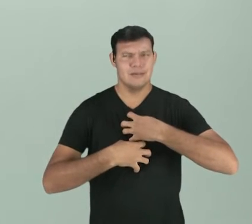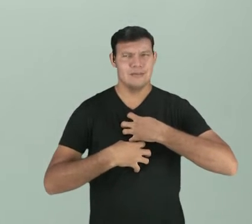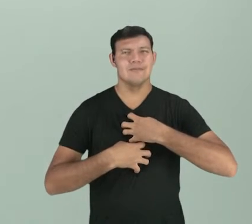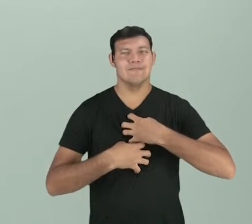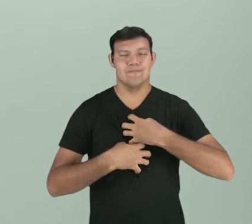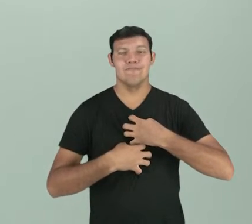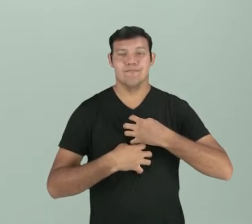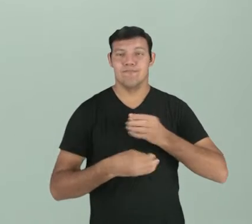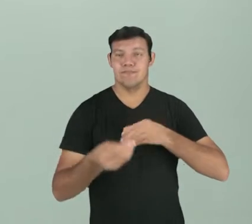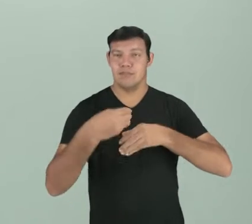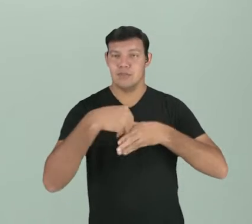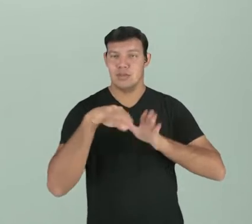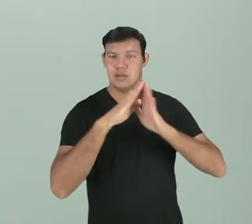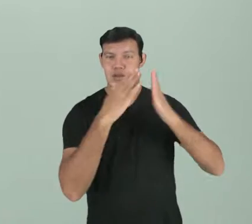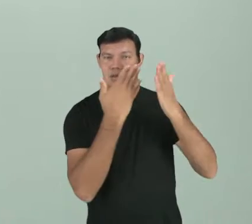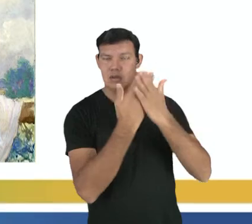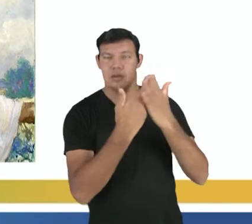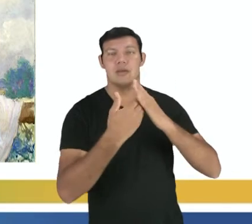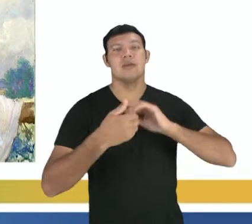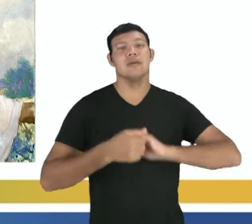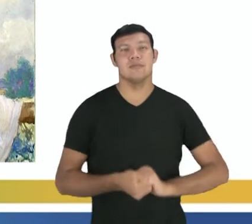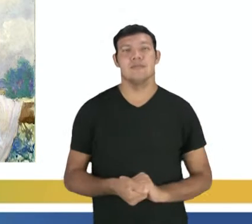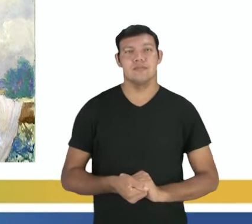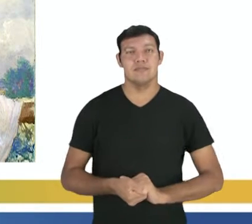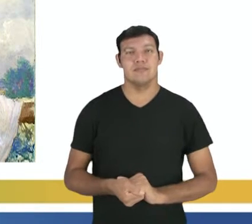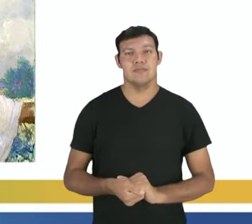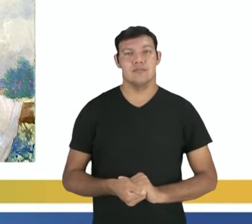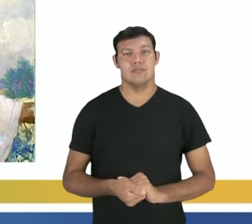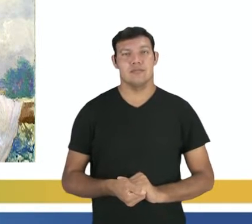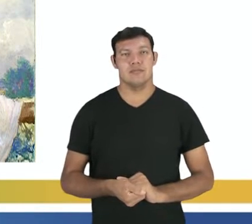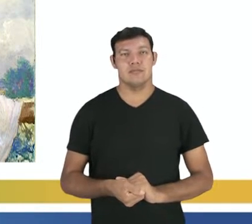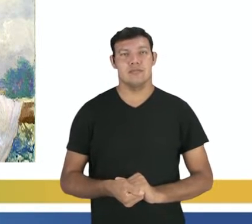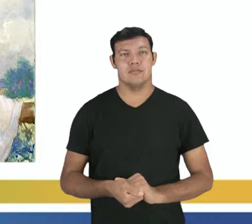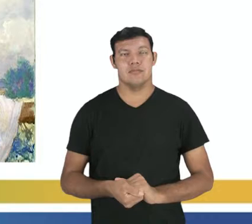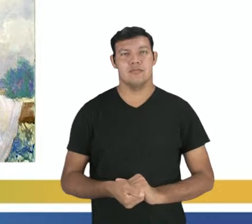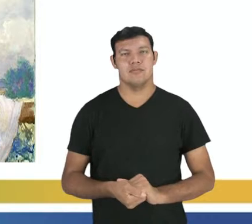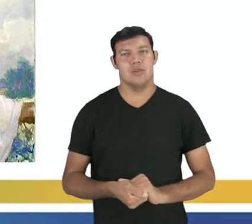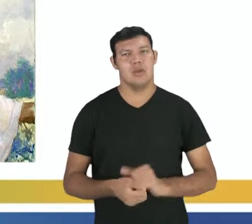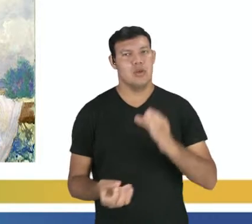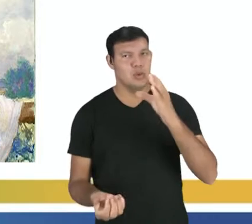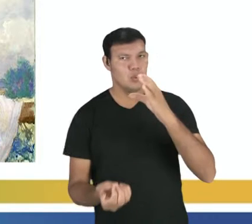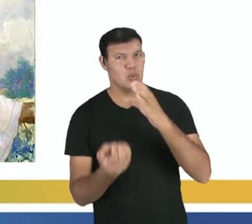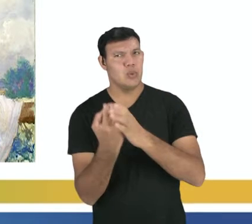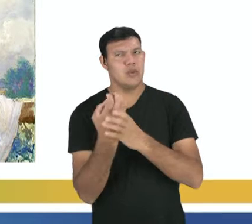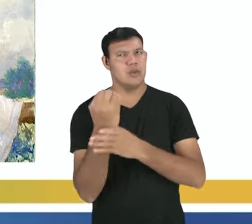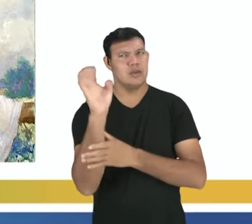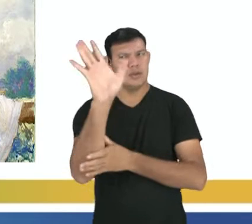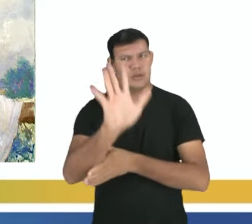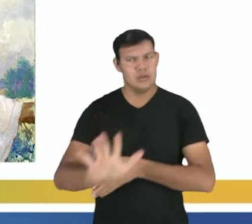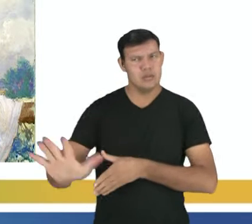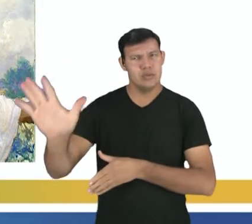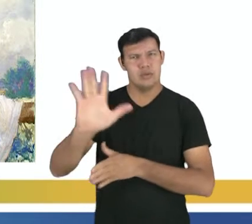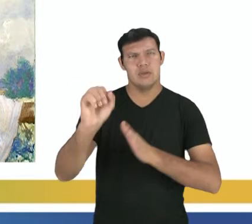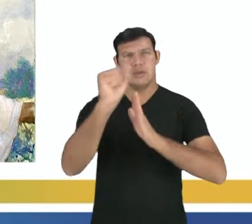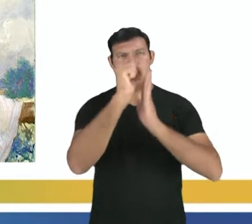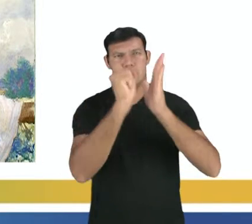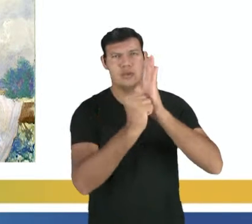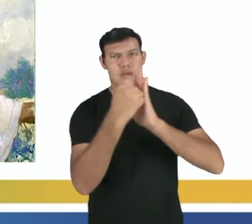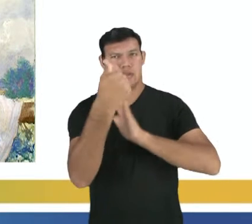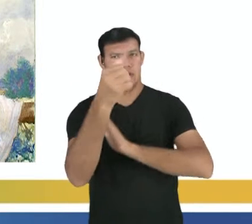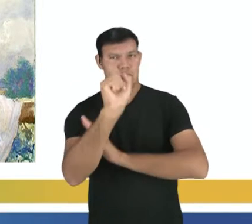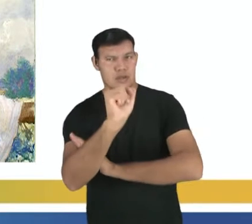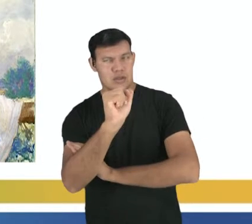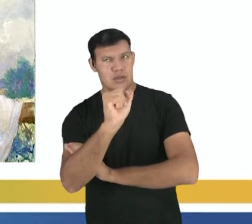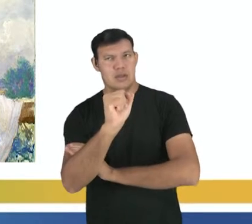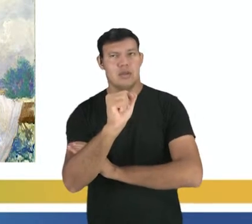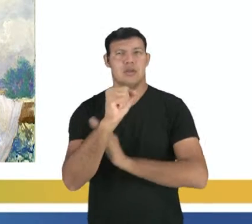dentro dessa escola, tá? Então, essa escola veio ali pela Europa no século XVIII, XIX, tá?